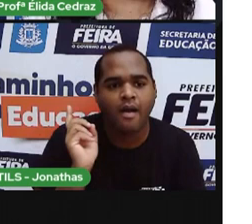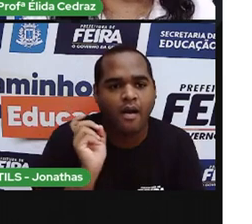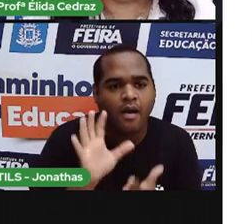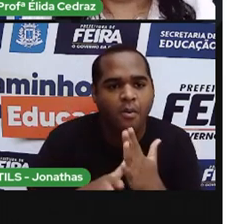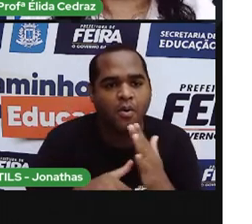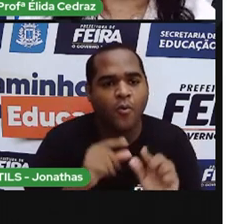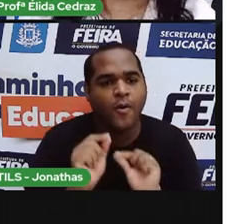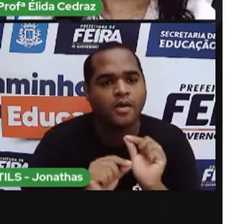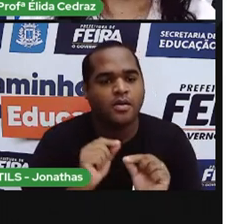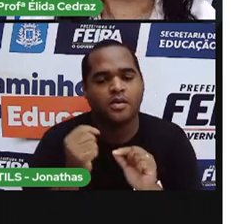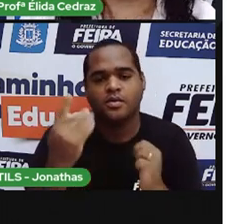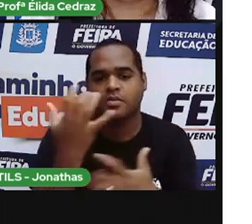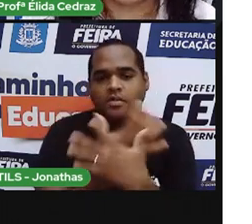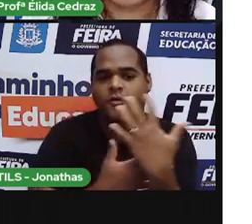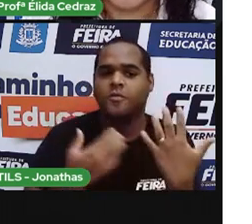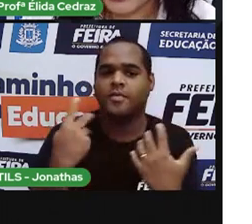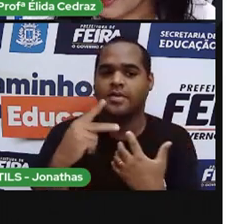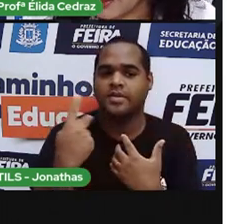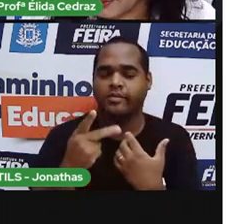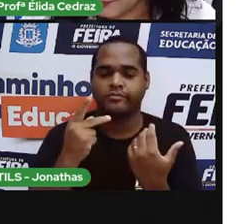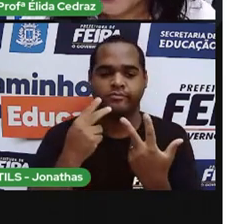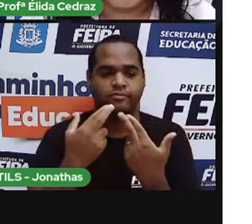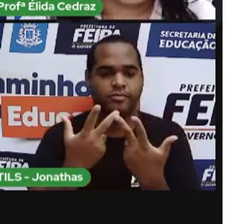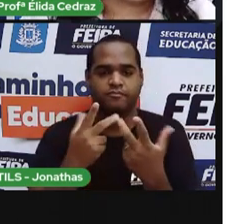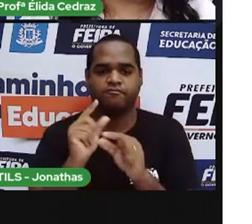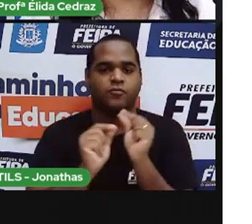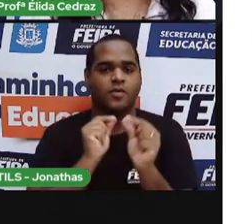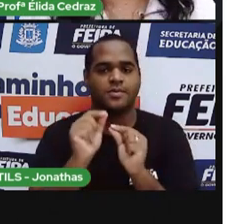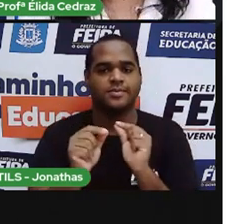Isso mesmo, o anjo roubou um coração.